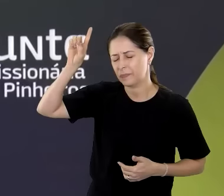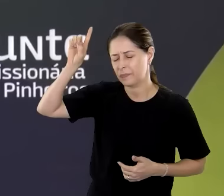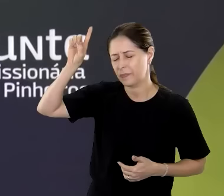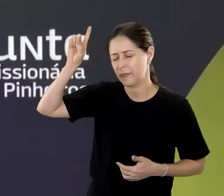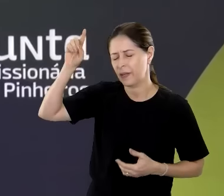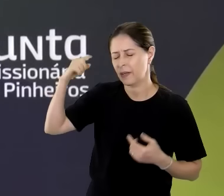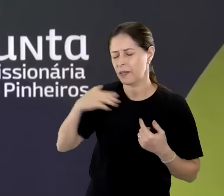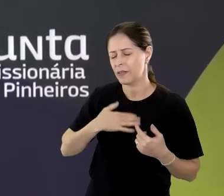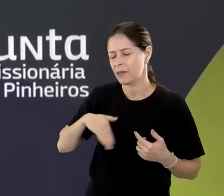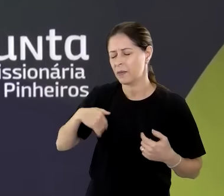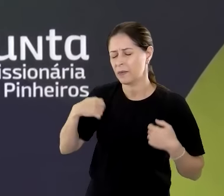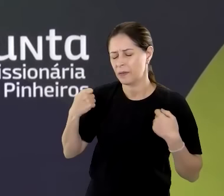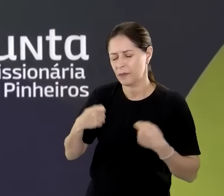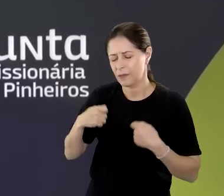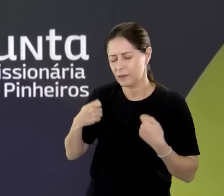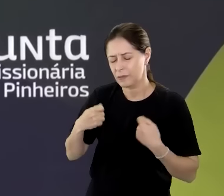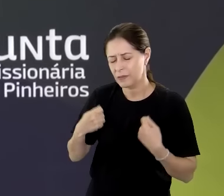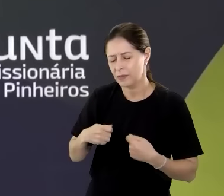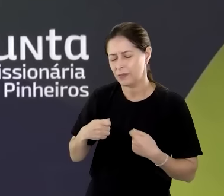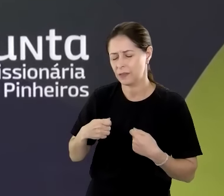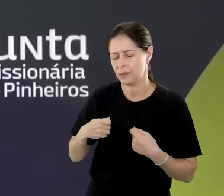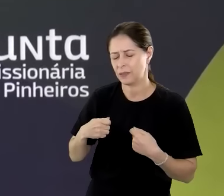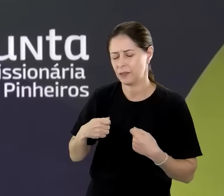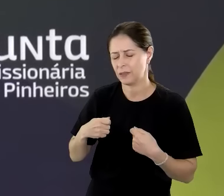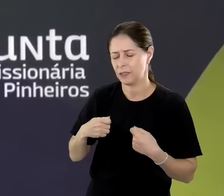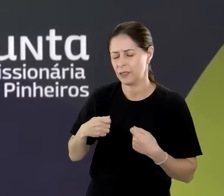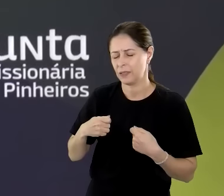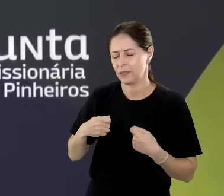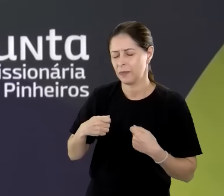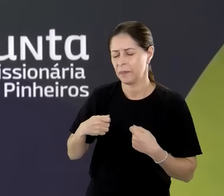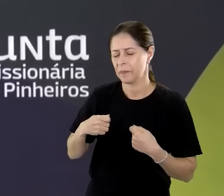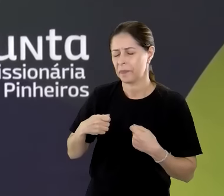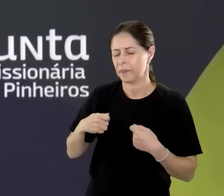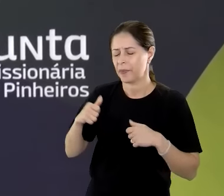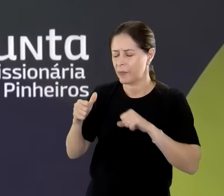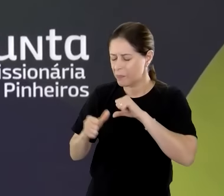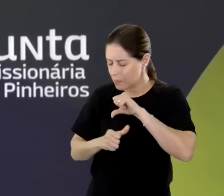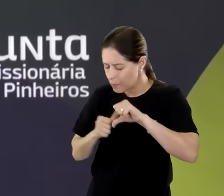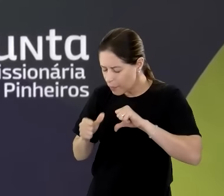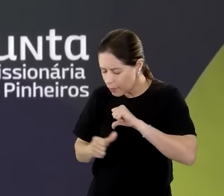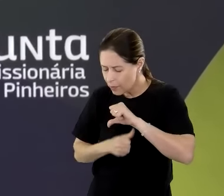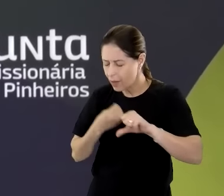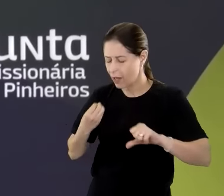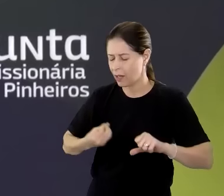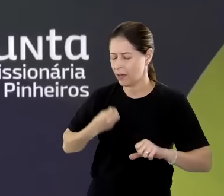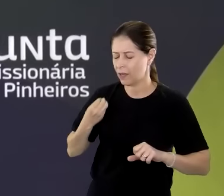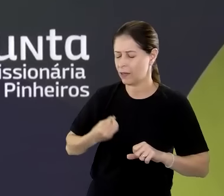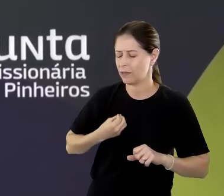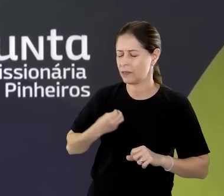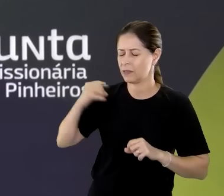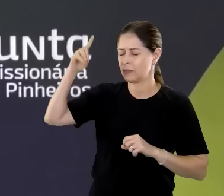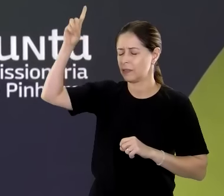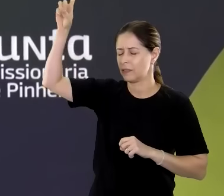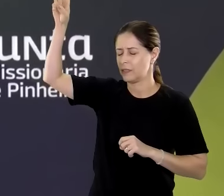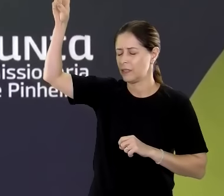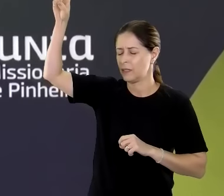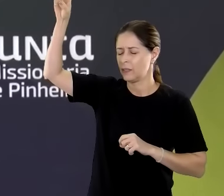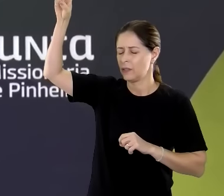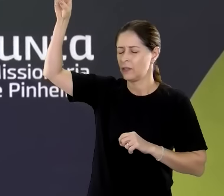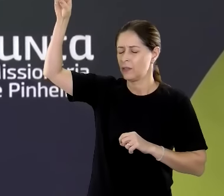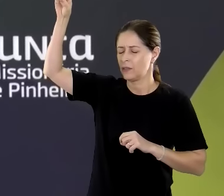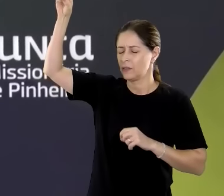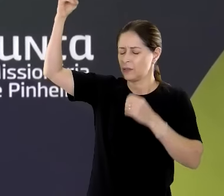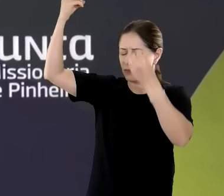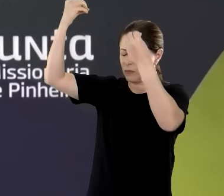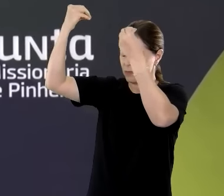Então, Senhor, aqueles que hoje aqui reconhecem que precisam de um tratamento celestial, divino,